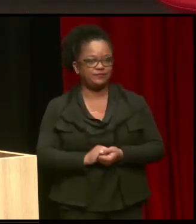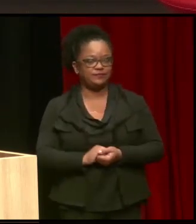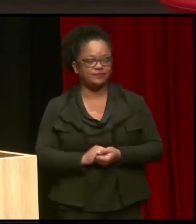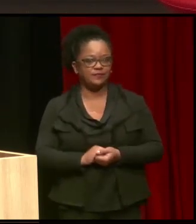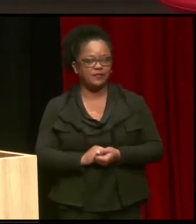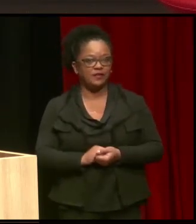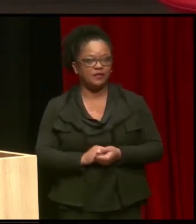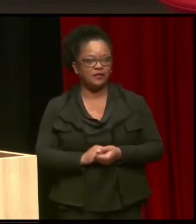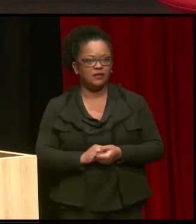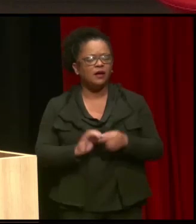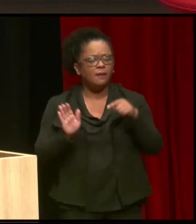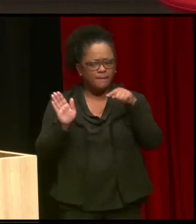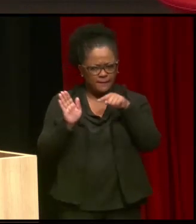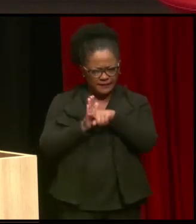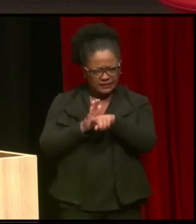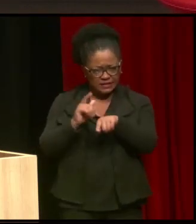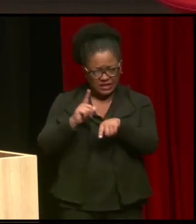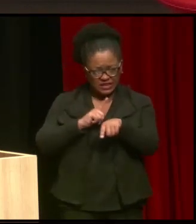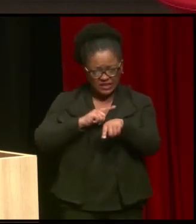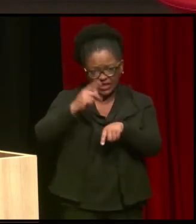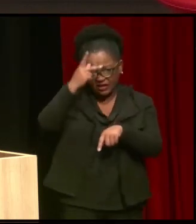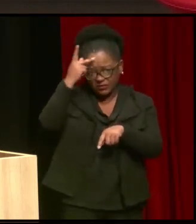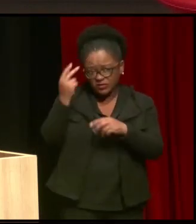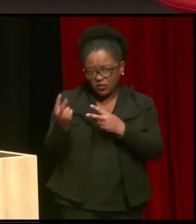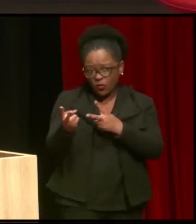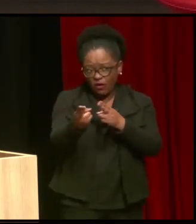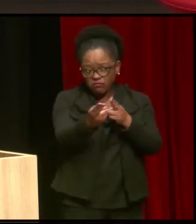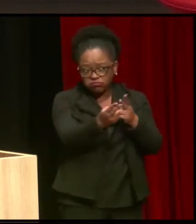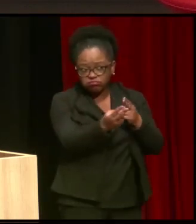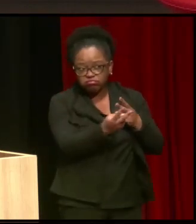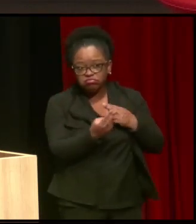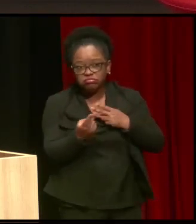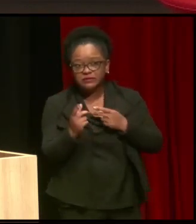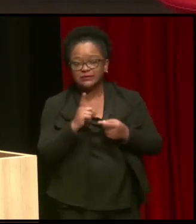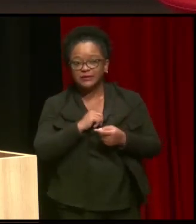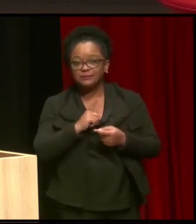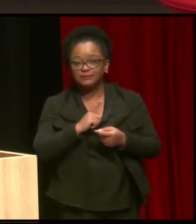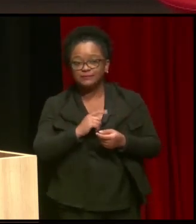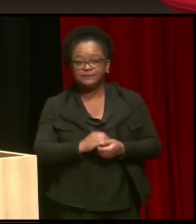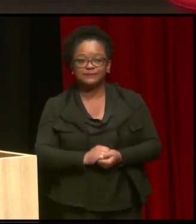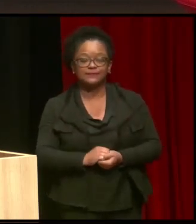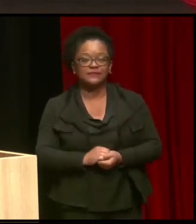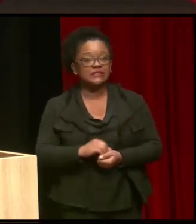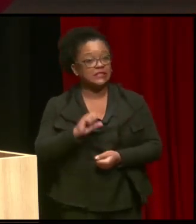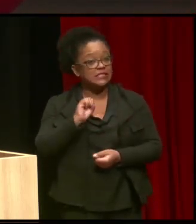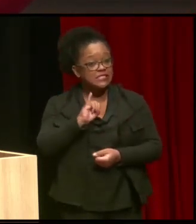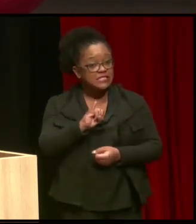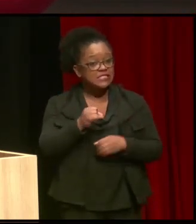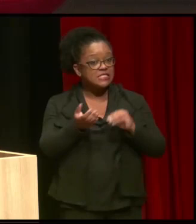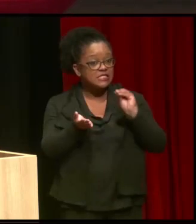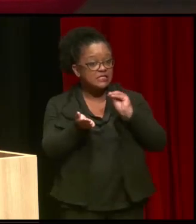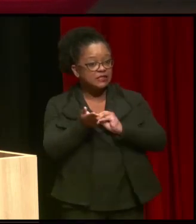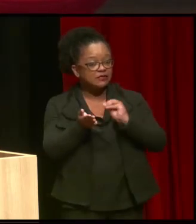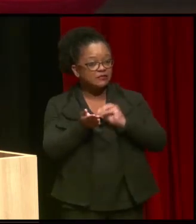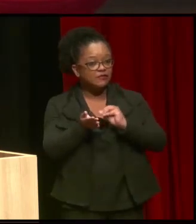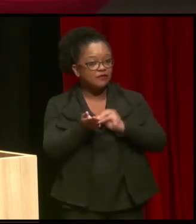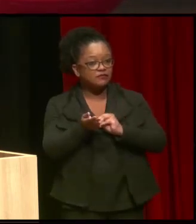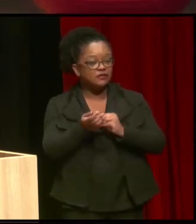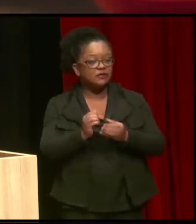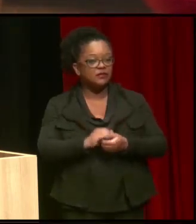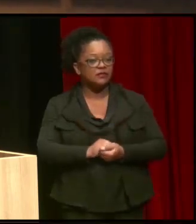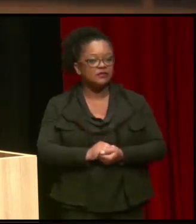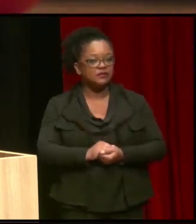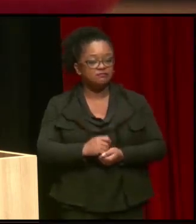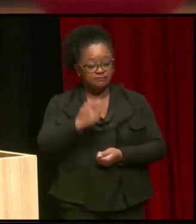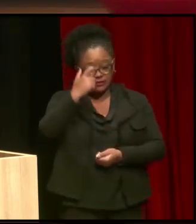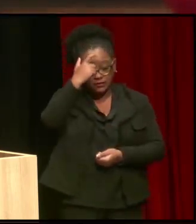gente que parece com vocês nessa igreja? Porque pensem bem, gente. Se não tem, quem parece